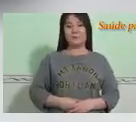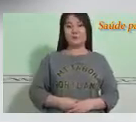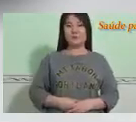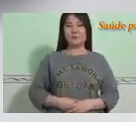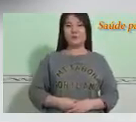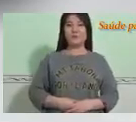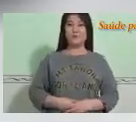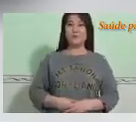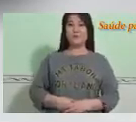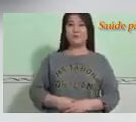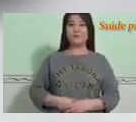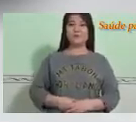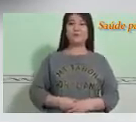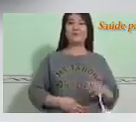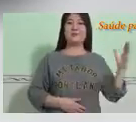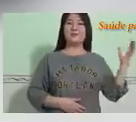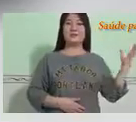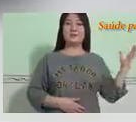resultados pretendidos.